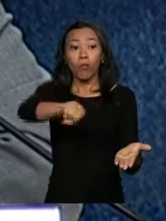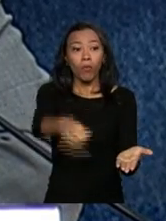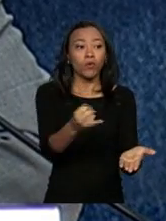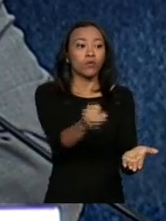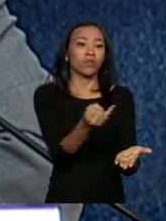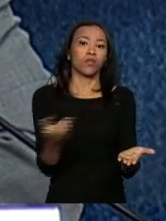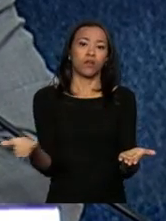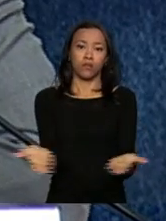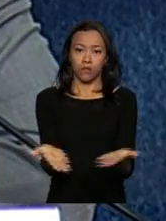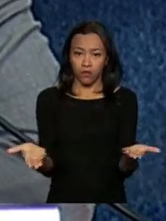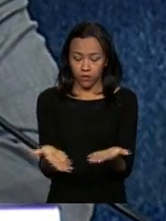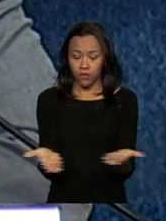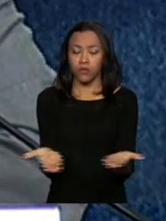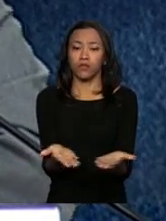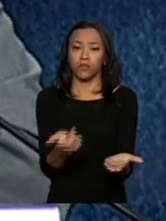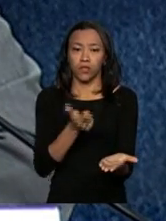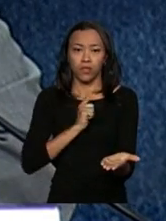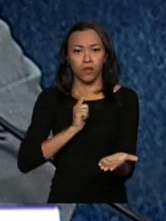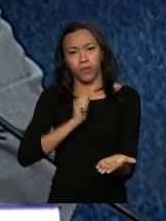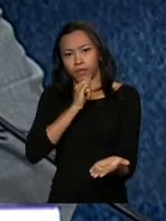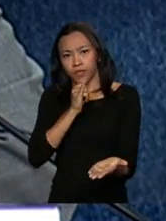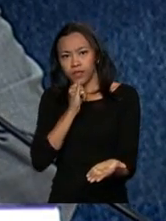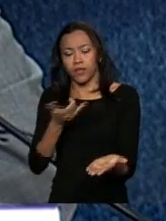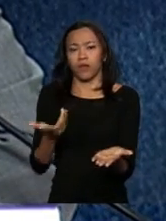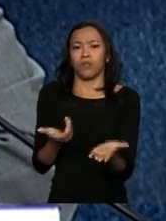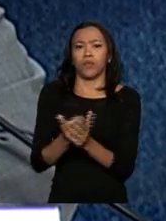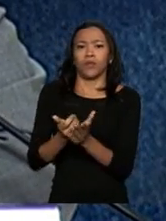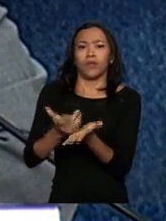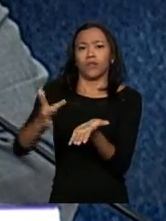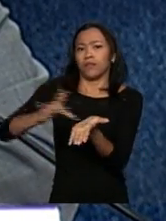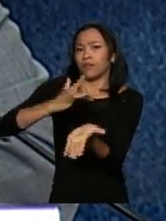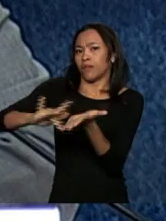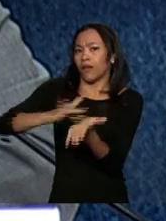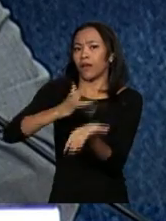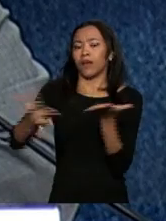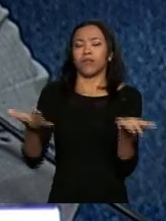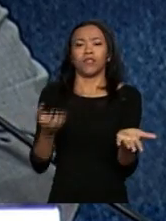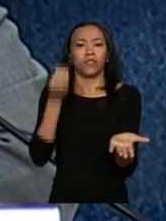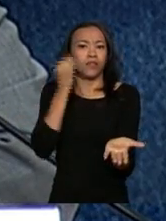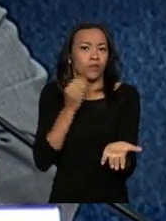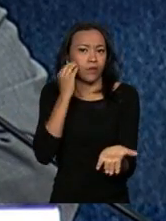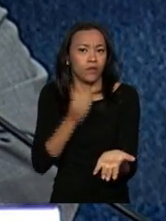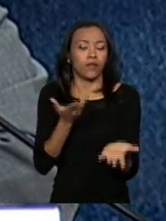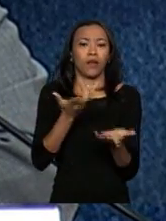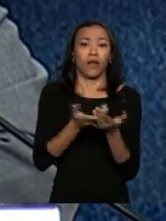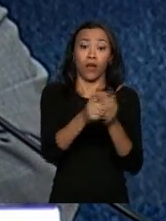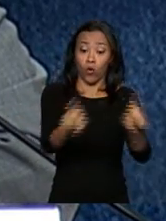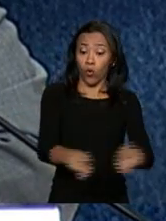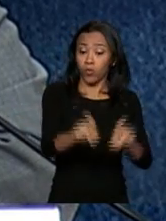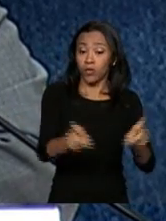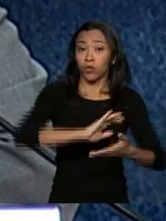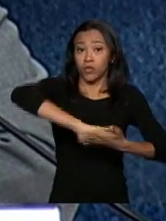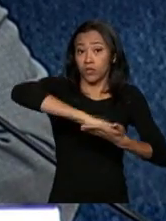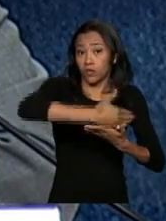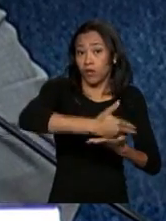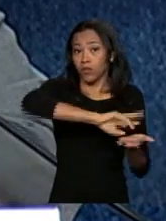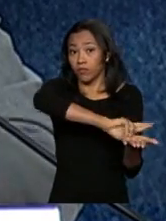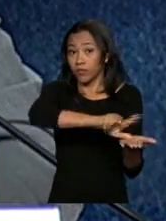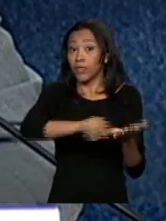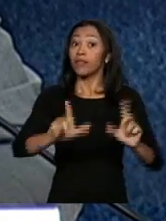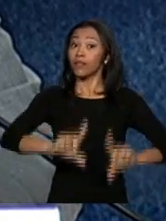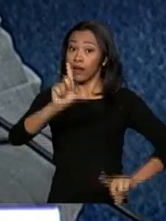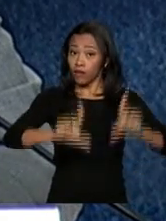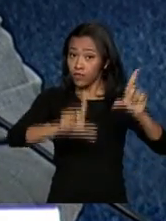bolsos na forma de smartphones na forma de tablets que estão n nossas casas na forma dos computadores das TVs digitais